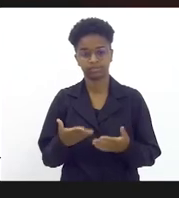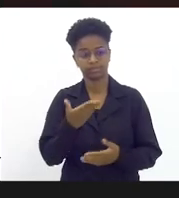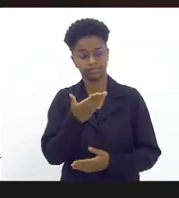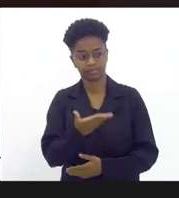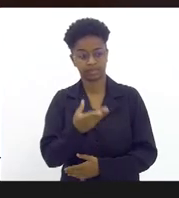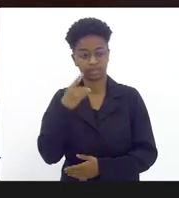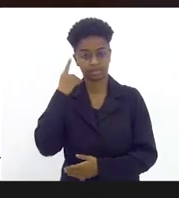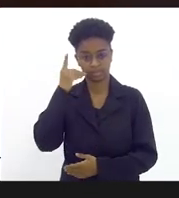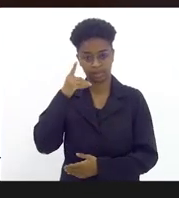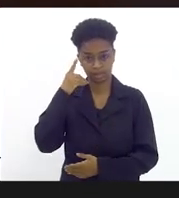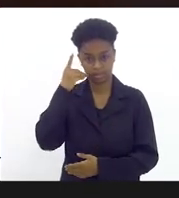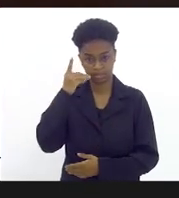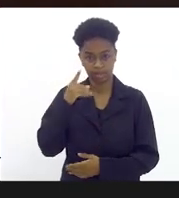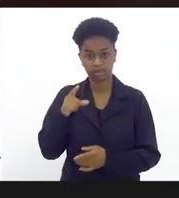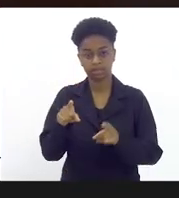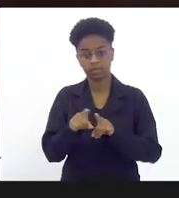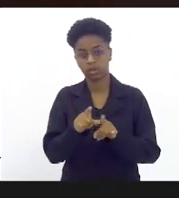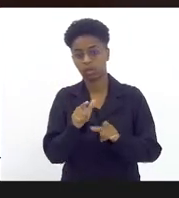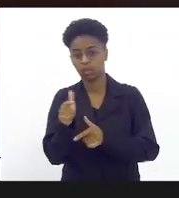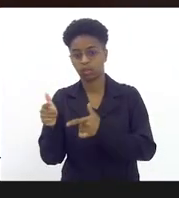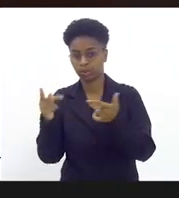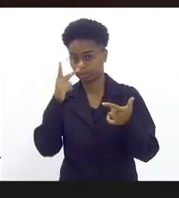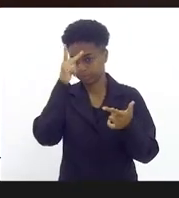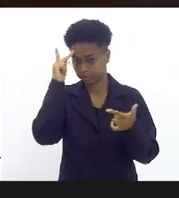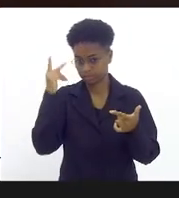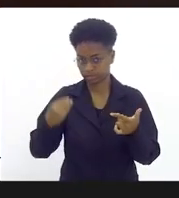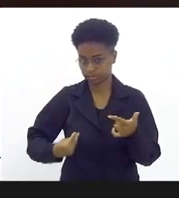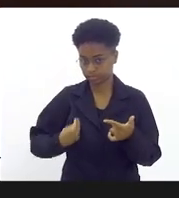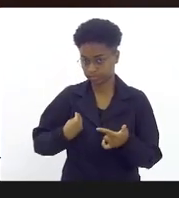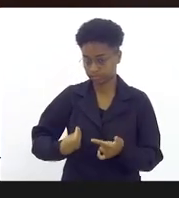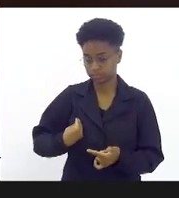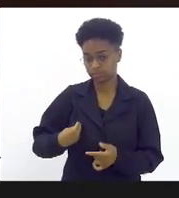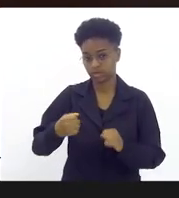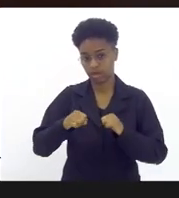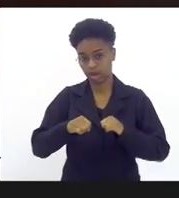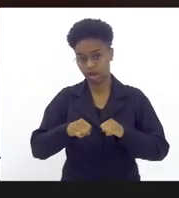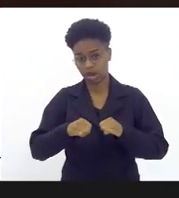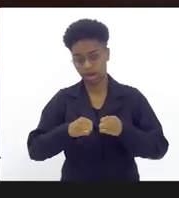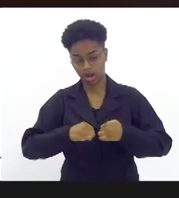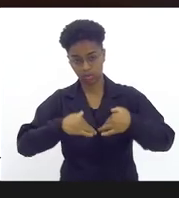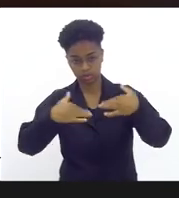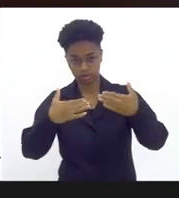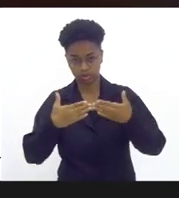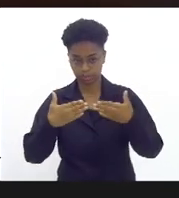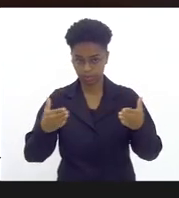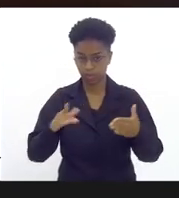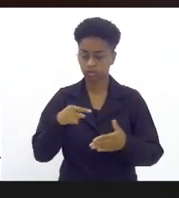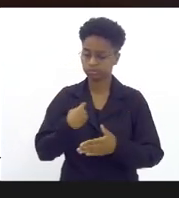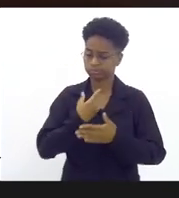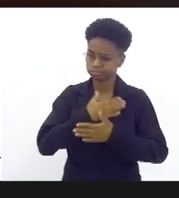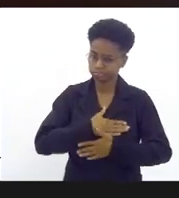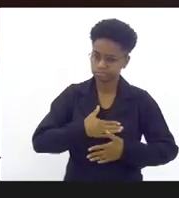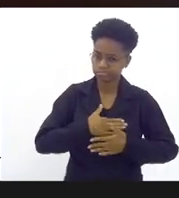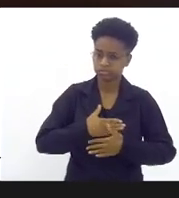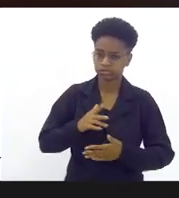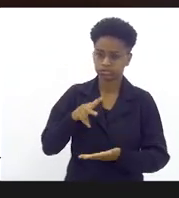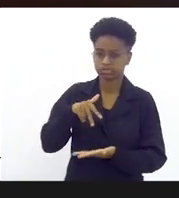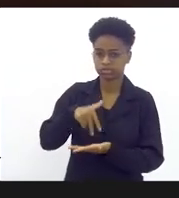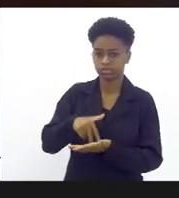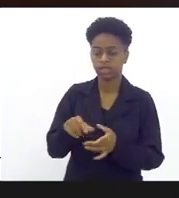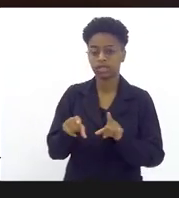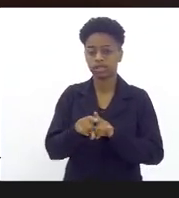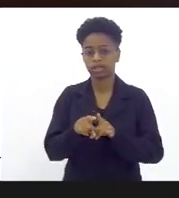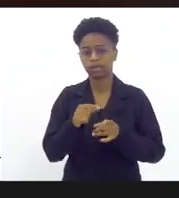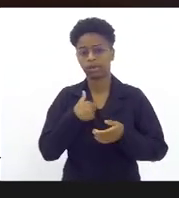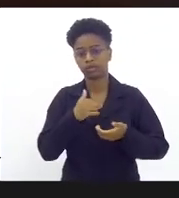deputada, demais participantes da audiência pública, para nós uma grande honra estar aqui, a convite. E em nome,